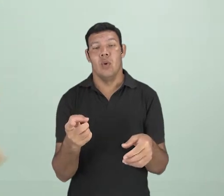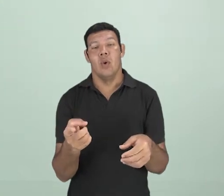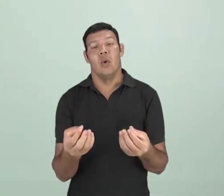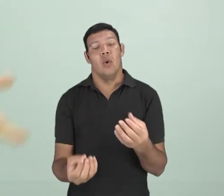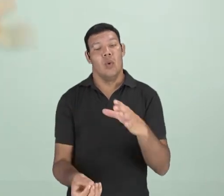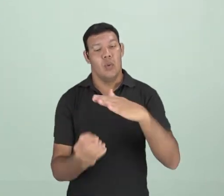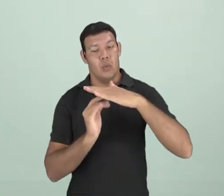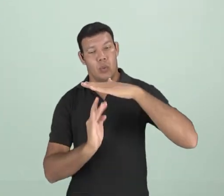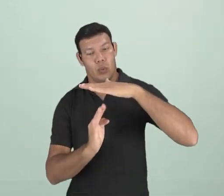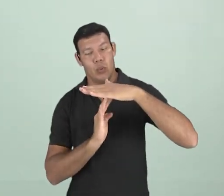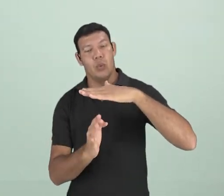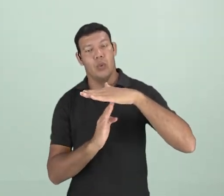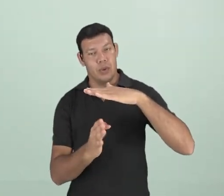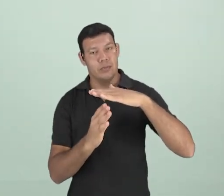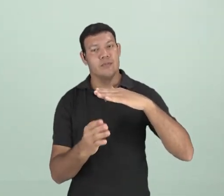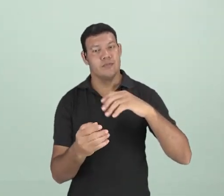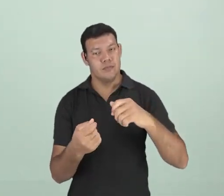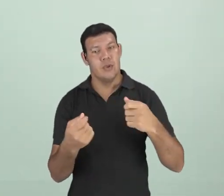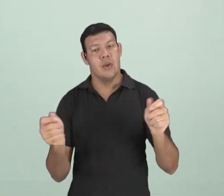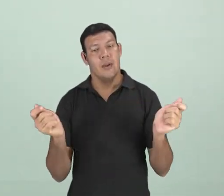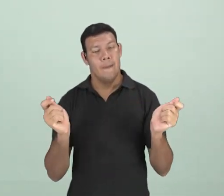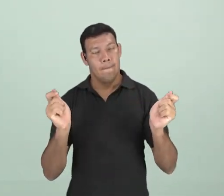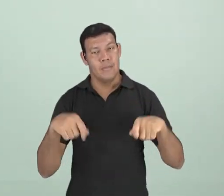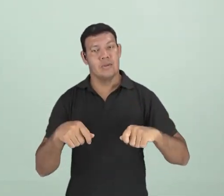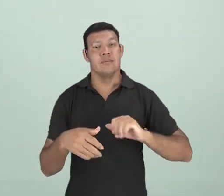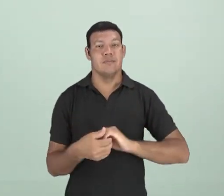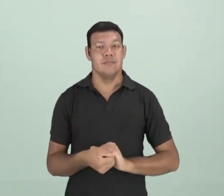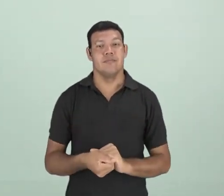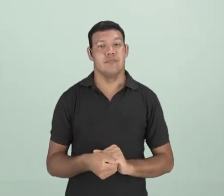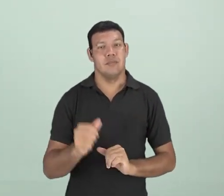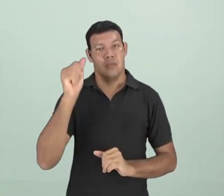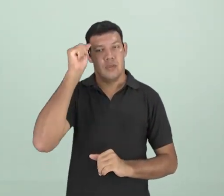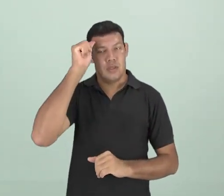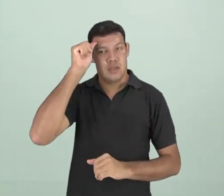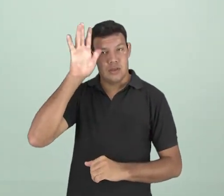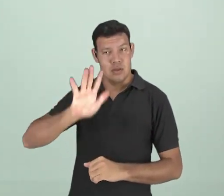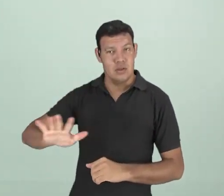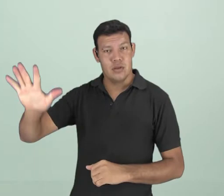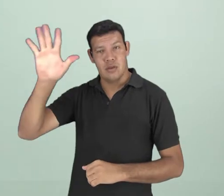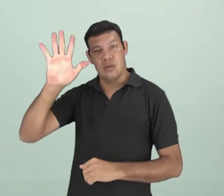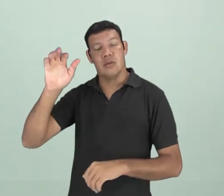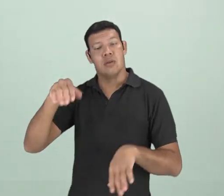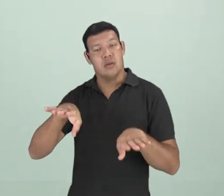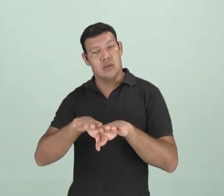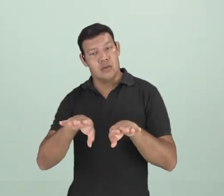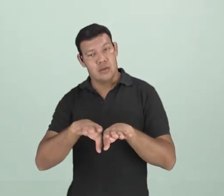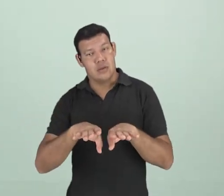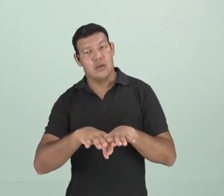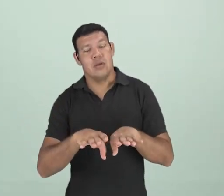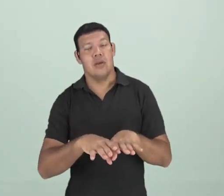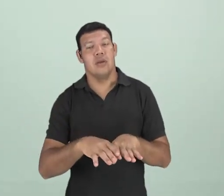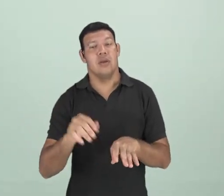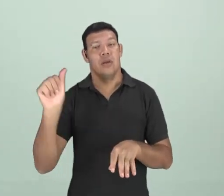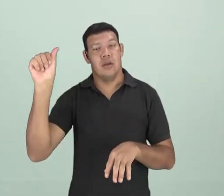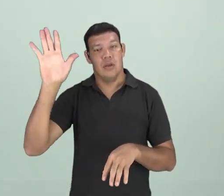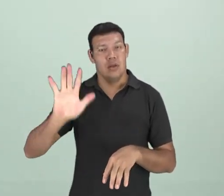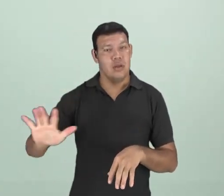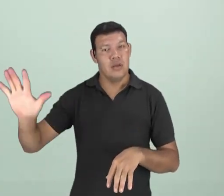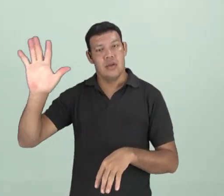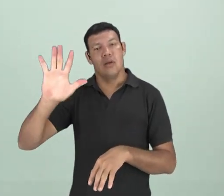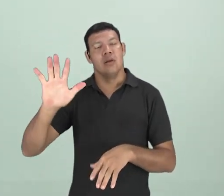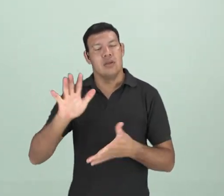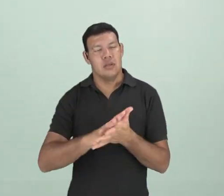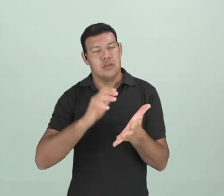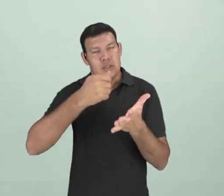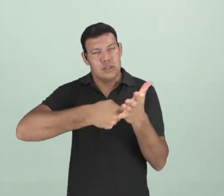aí vieram os africanos, os negros africanos, que vieram na condição de escravos, eles tiveram que